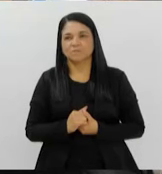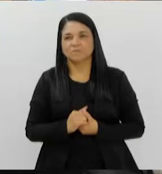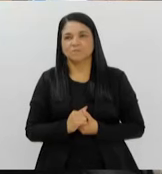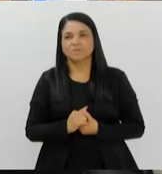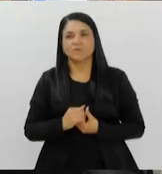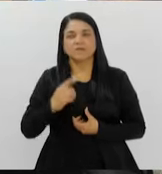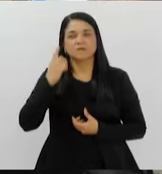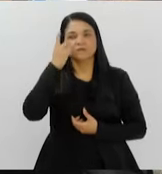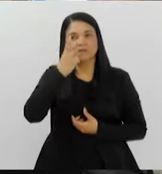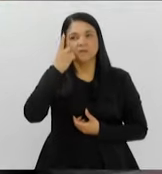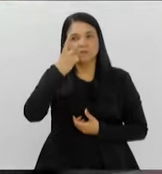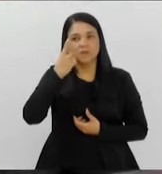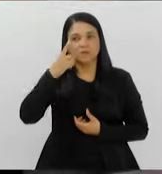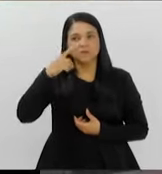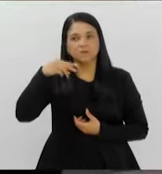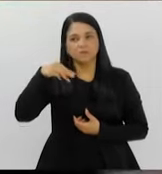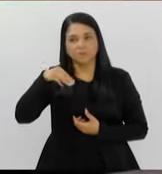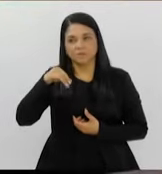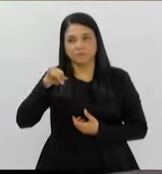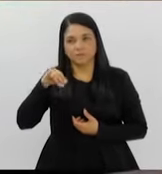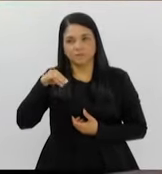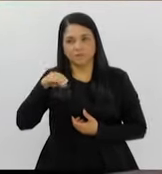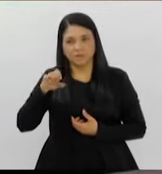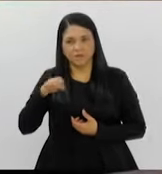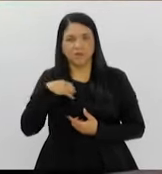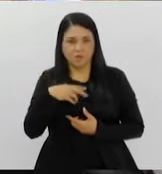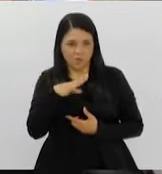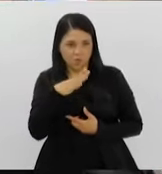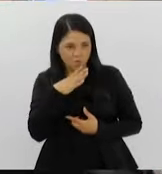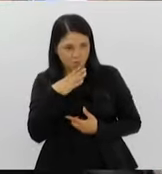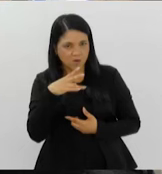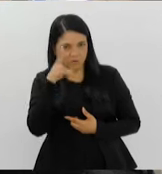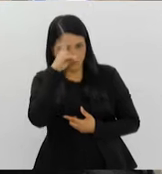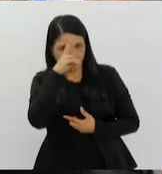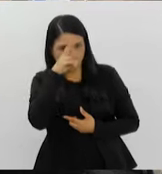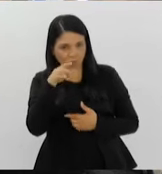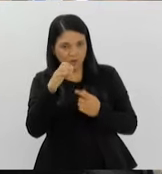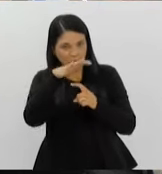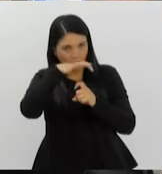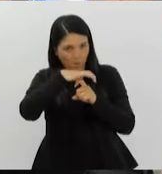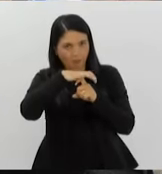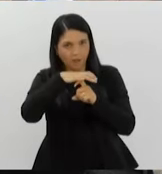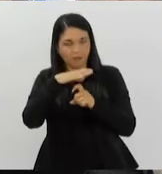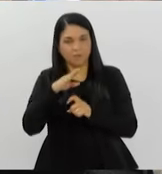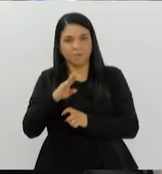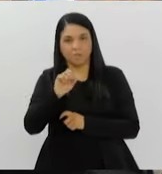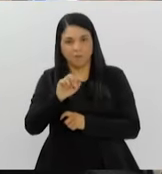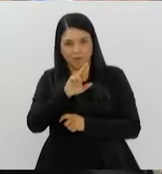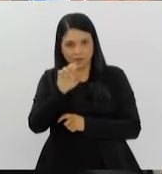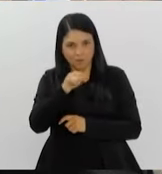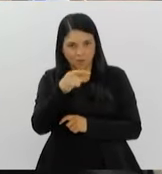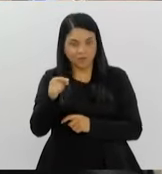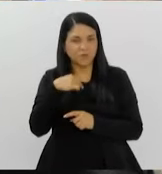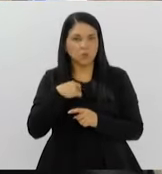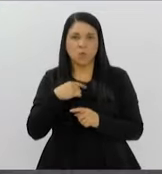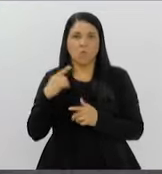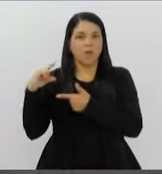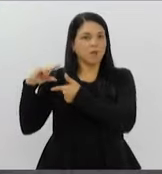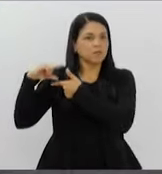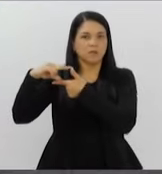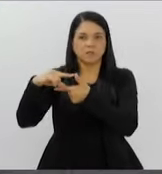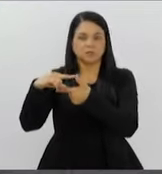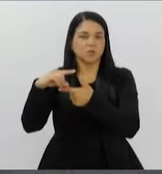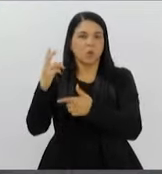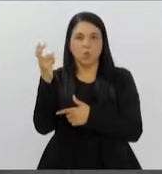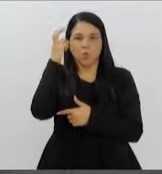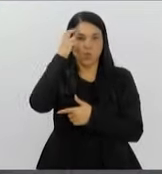Deputado Carlos Mink, Vossa Excelência deve conhecer a história do parque. Conheço, e realmente Vossa Excelência tem razão. Não é uma tradição cultural, é algo